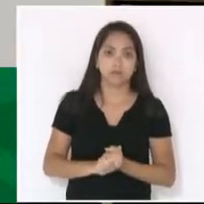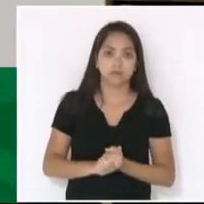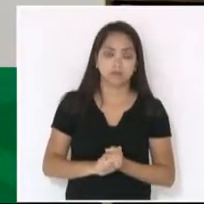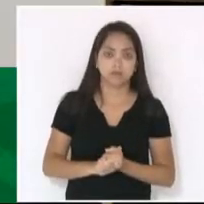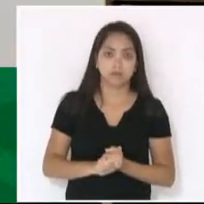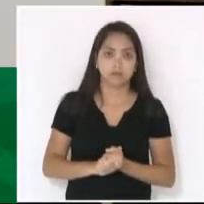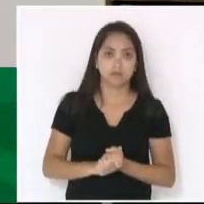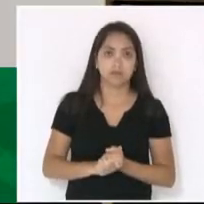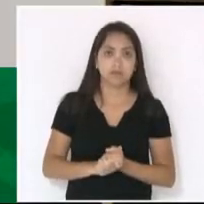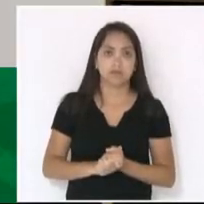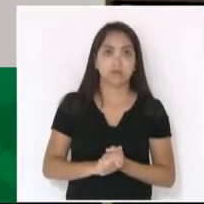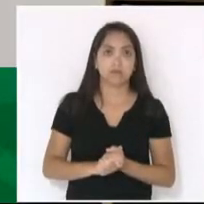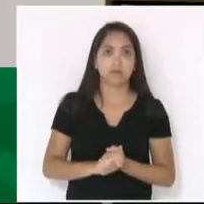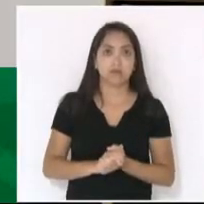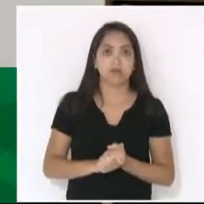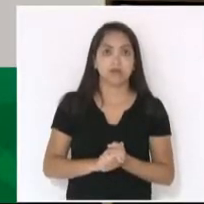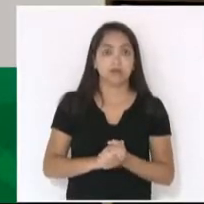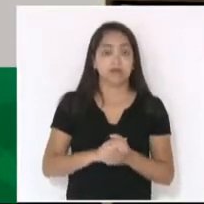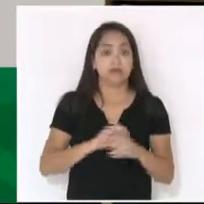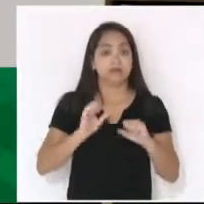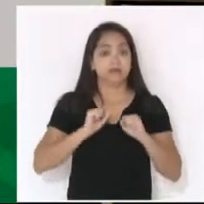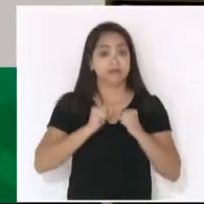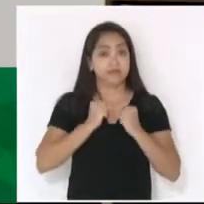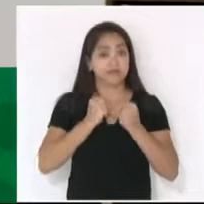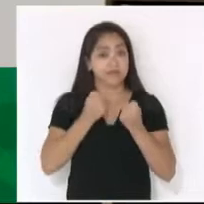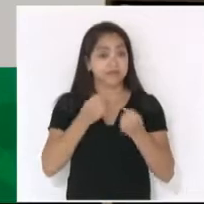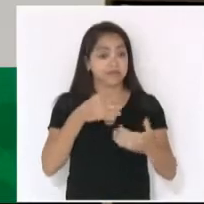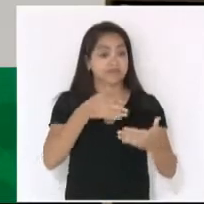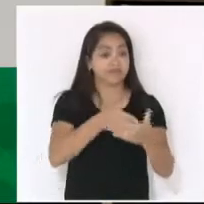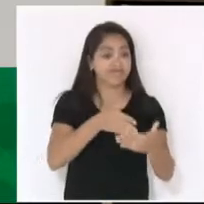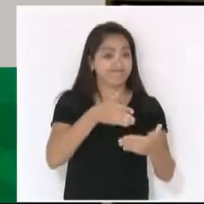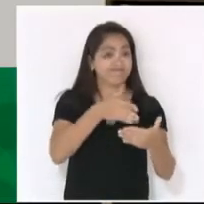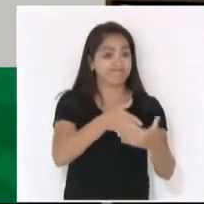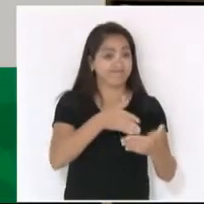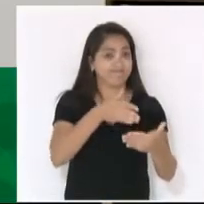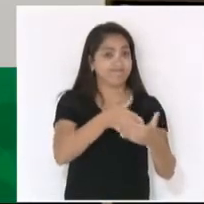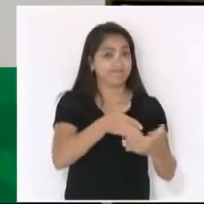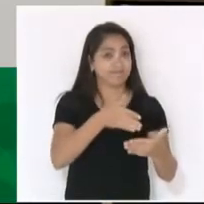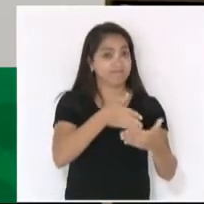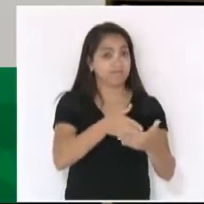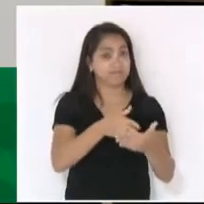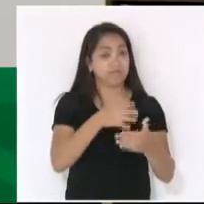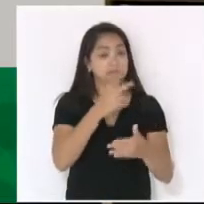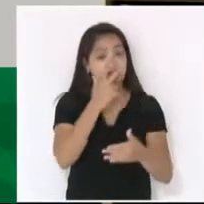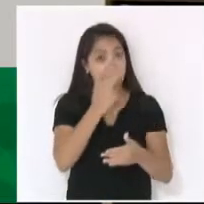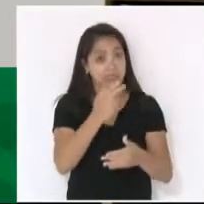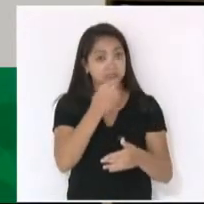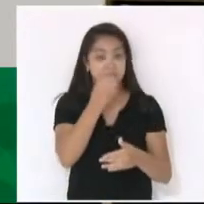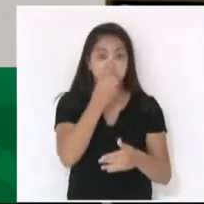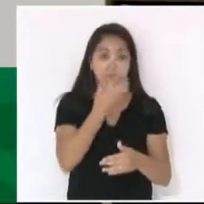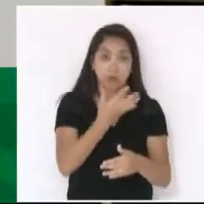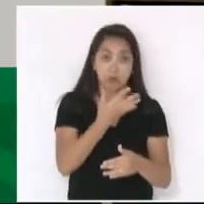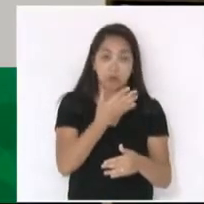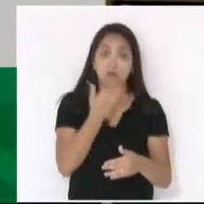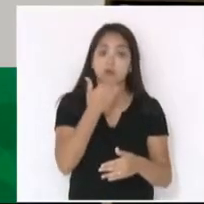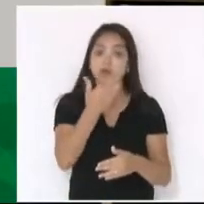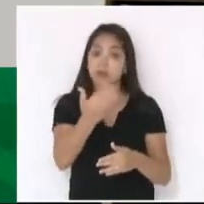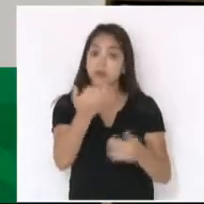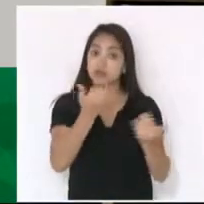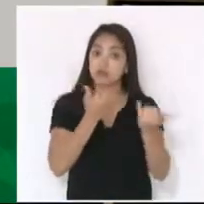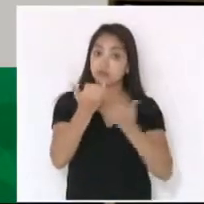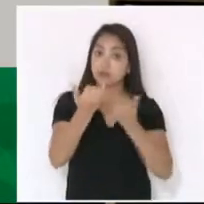e houve uma certa resistência e quando tem resistência porque a coisa é boa e quando o pedido de informação